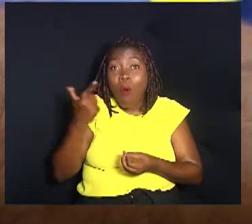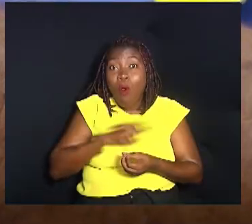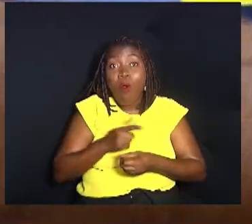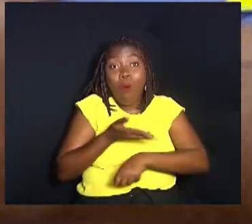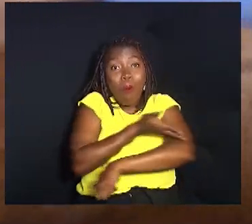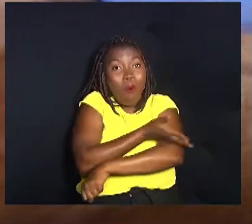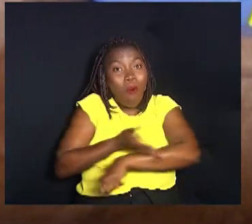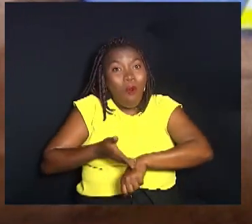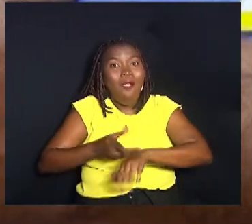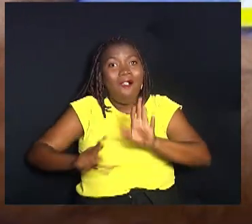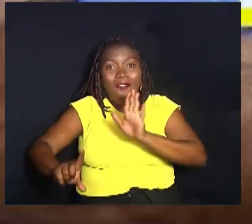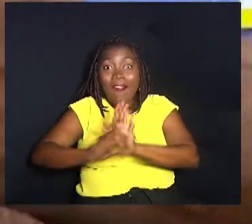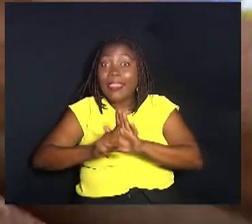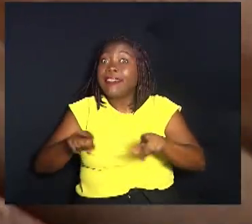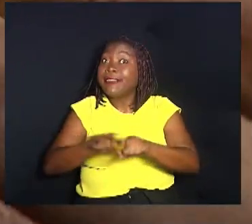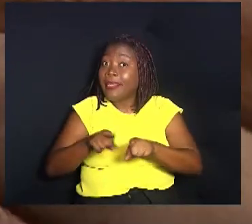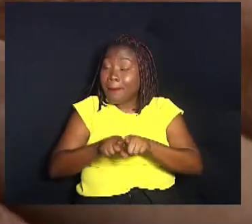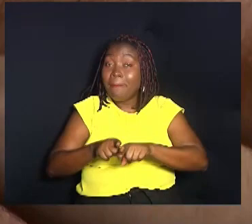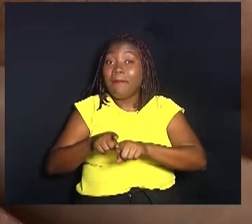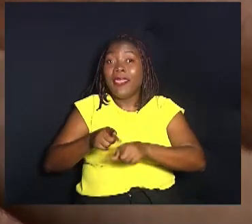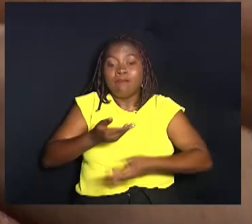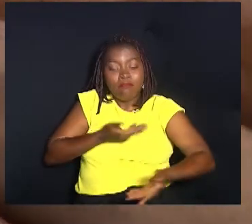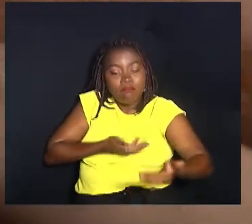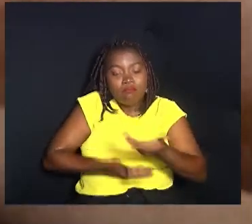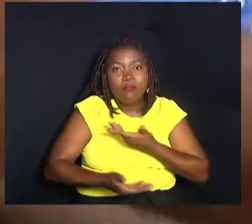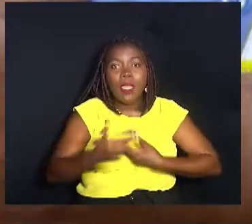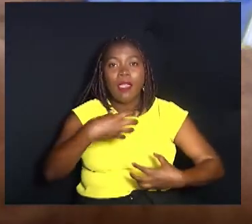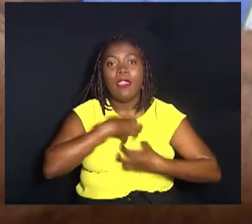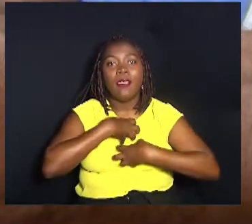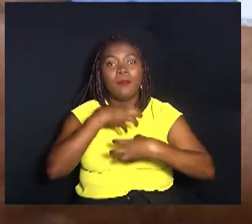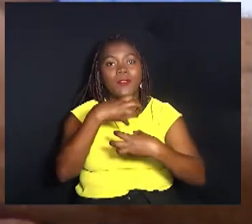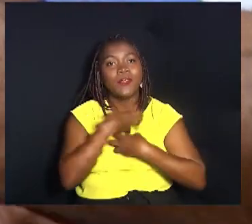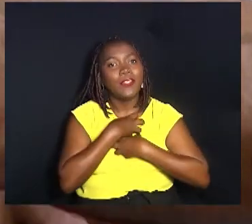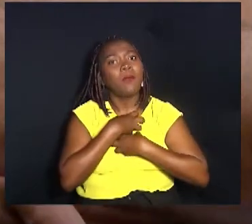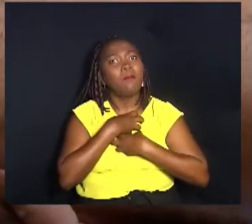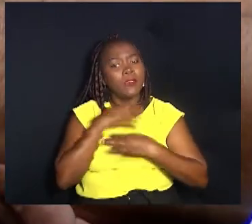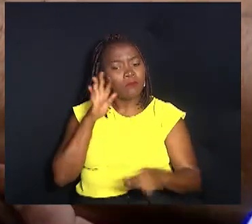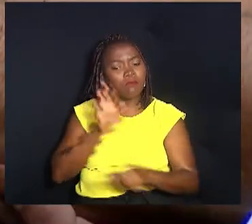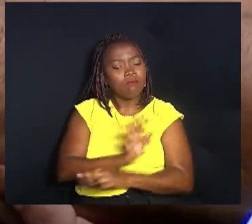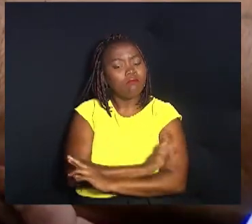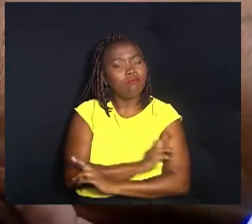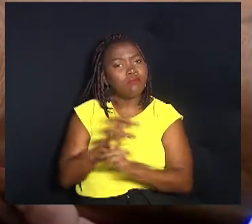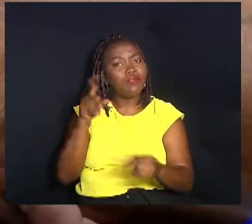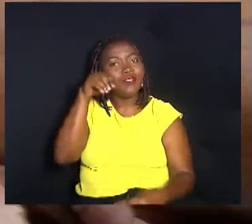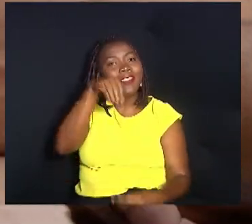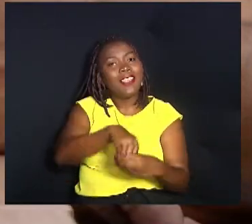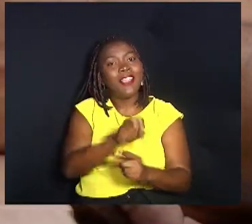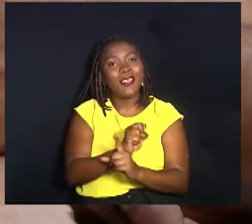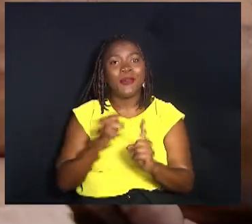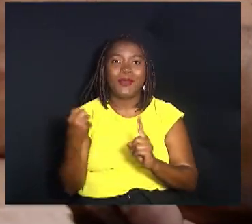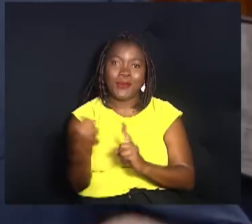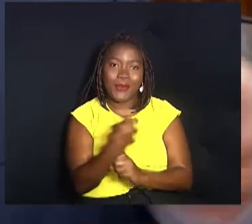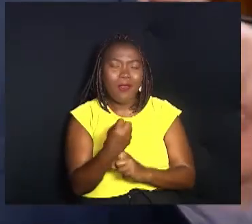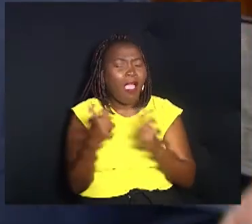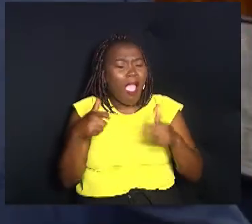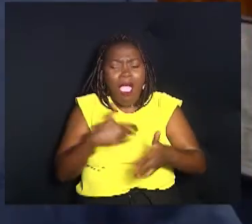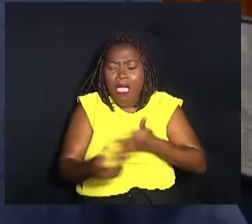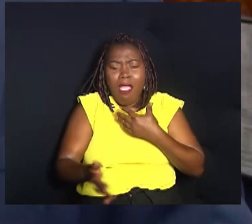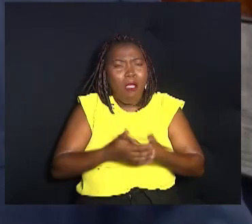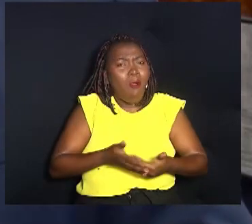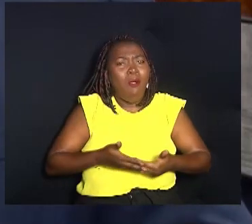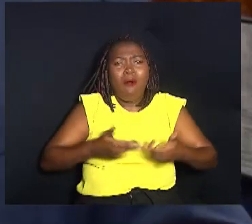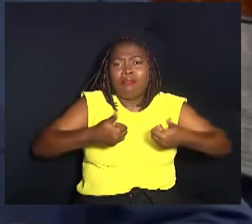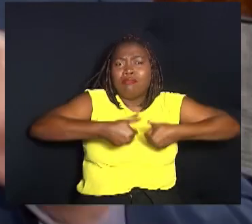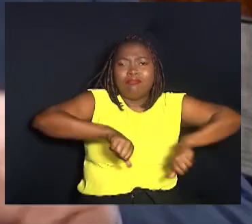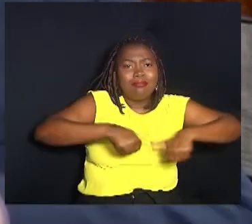leis, mas que também ele se envolva emocionalmente no sentido de fazer diferença dentro da sociedade. Onde ele estiver, sentado numa